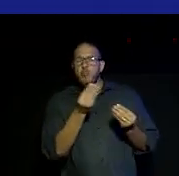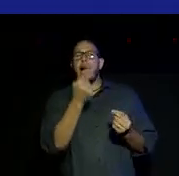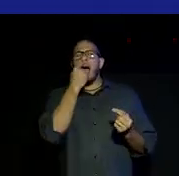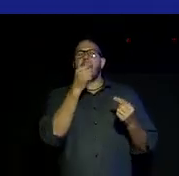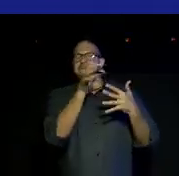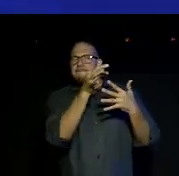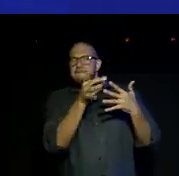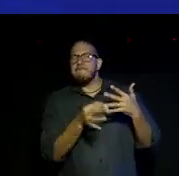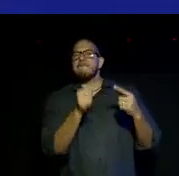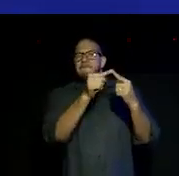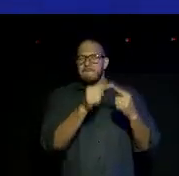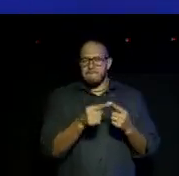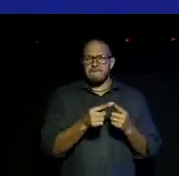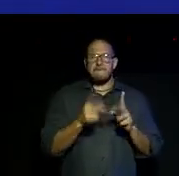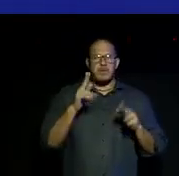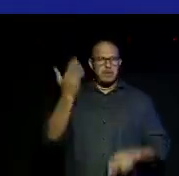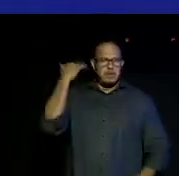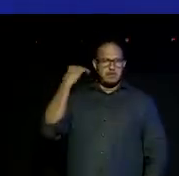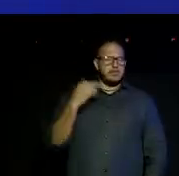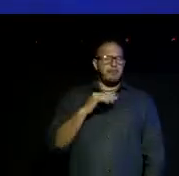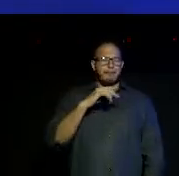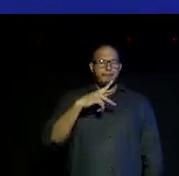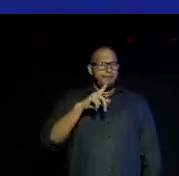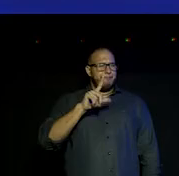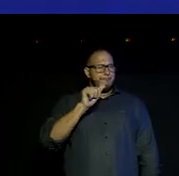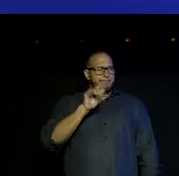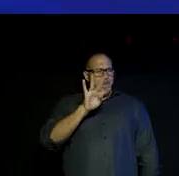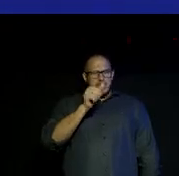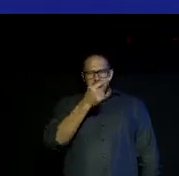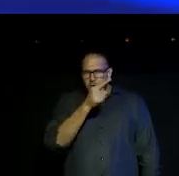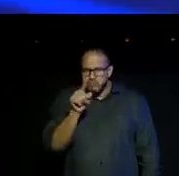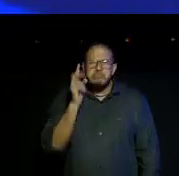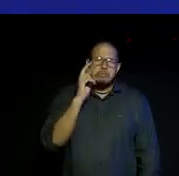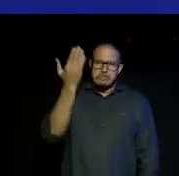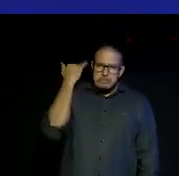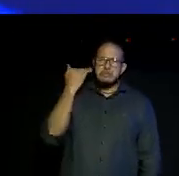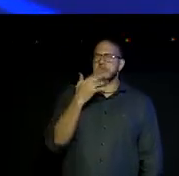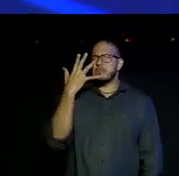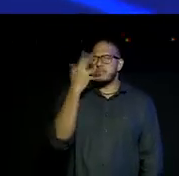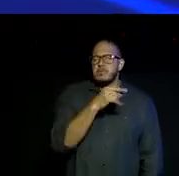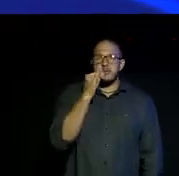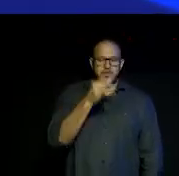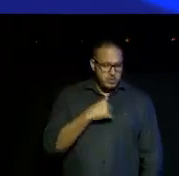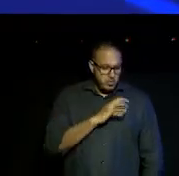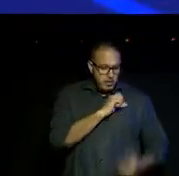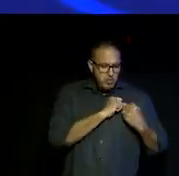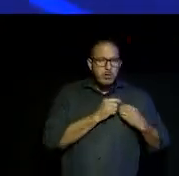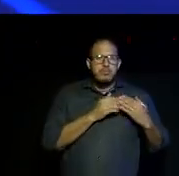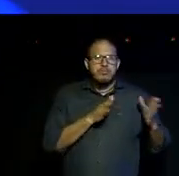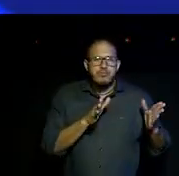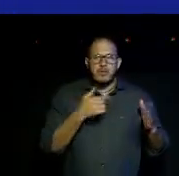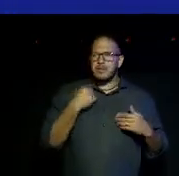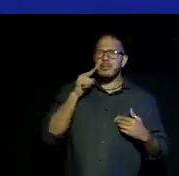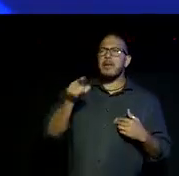coisas. Platão falava sobre isso e eu acho uma coisa linda demais. Quando você abre as portas do amor humano, você para